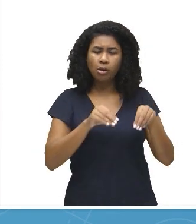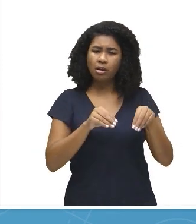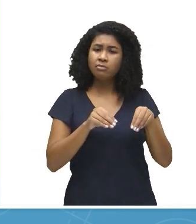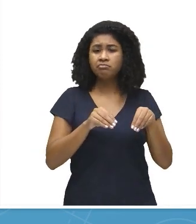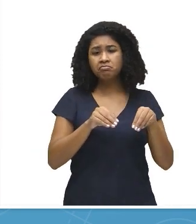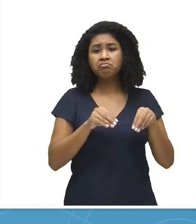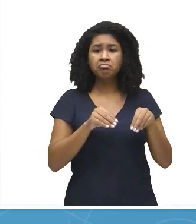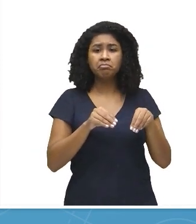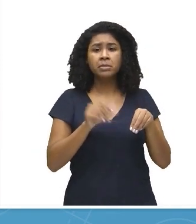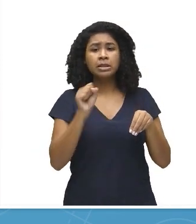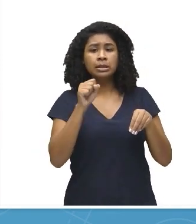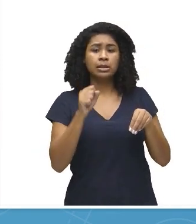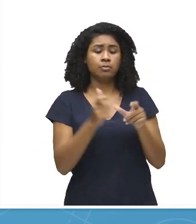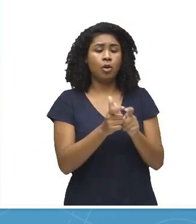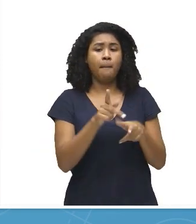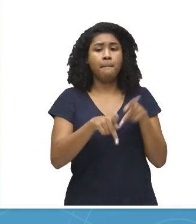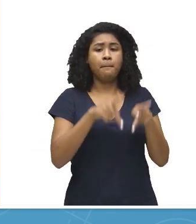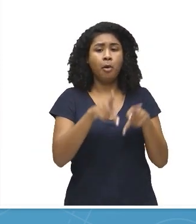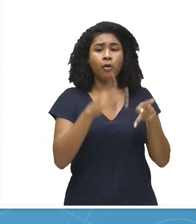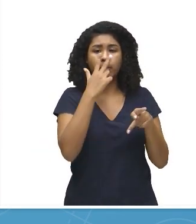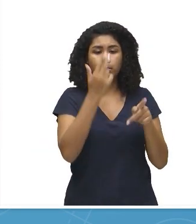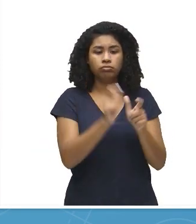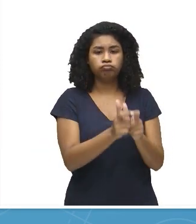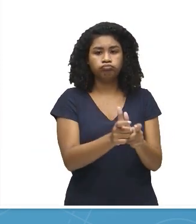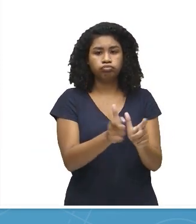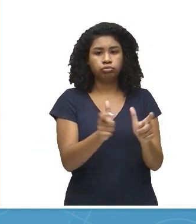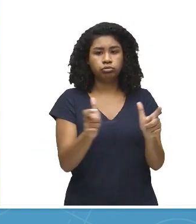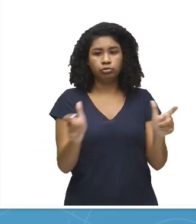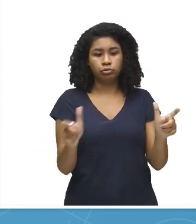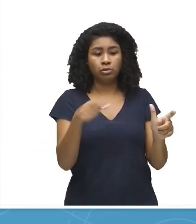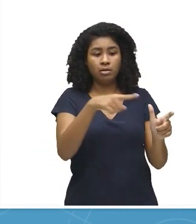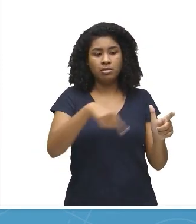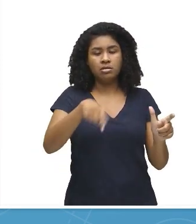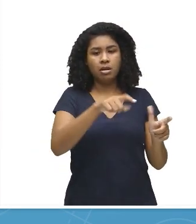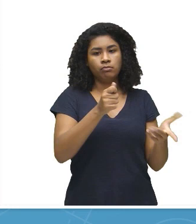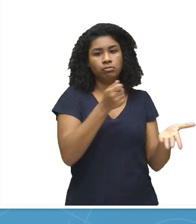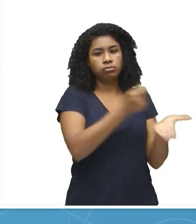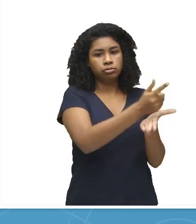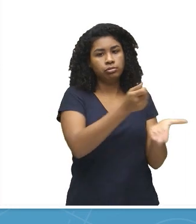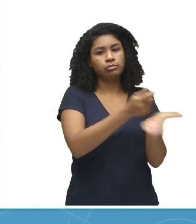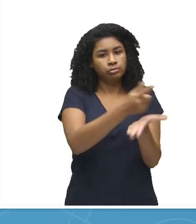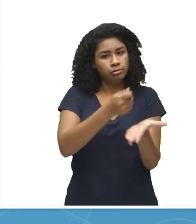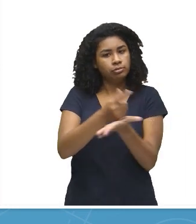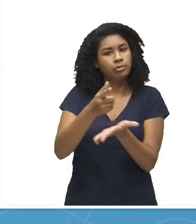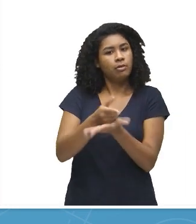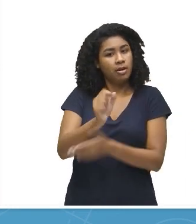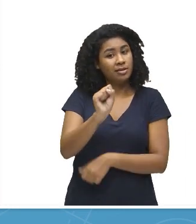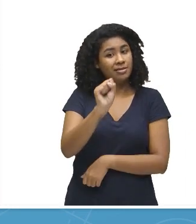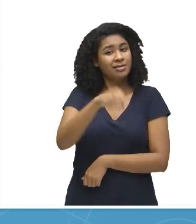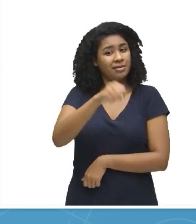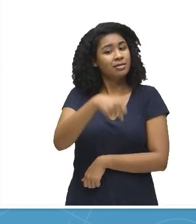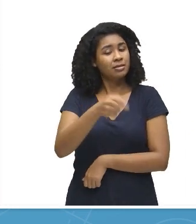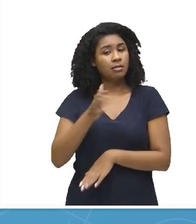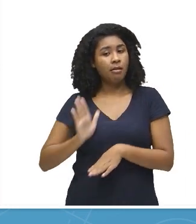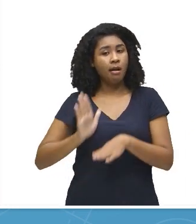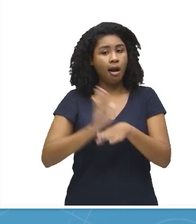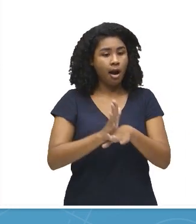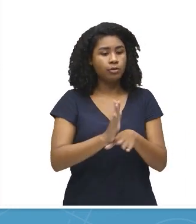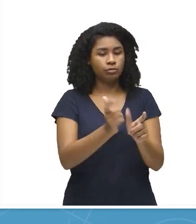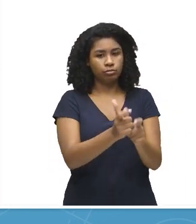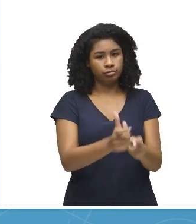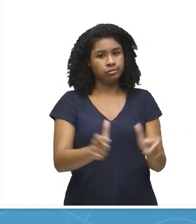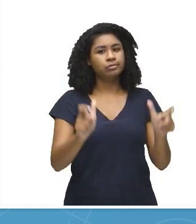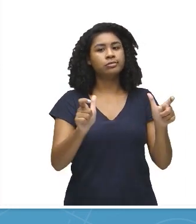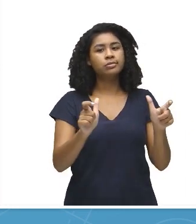porque a população do meio rural, ela acabou indo para o centro urbano, né? Então, isso fez com que os